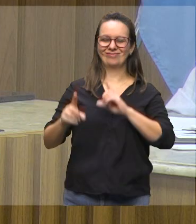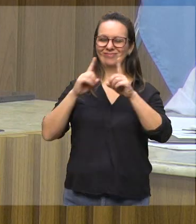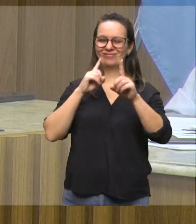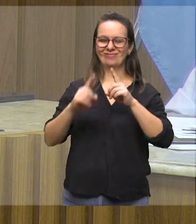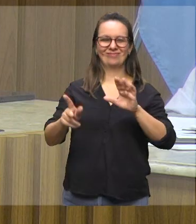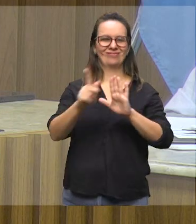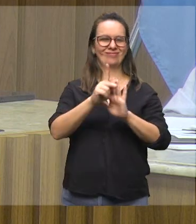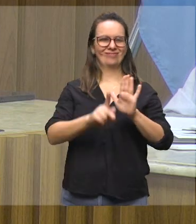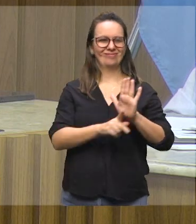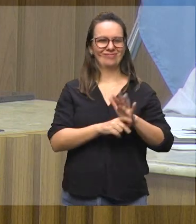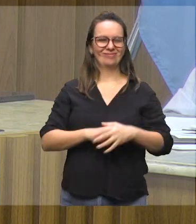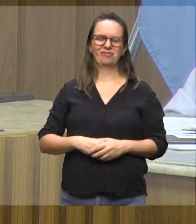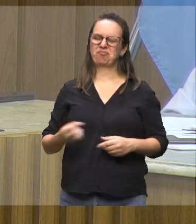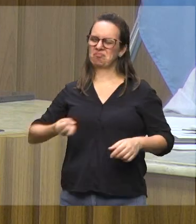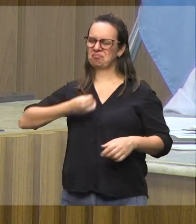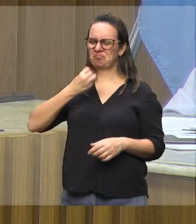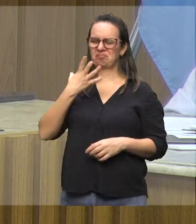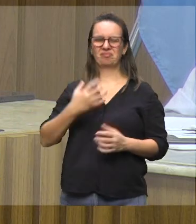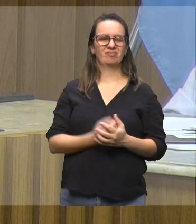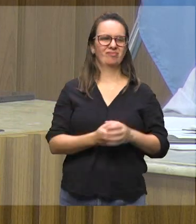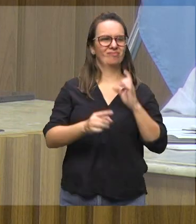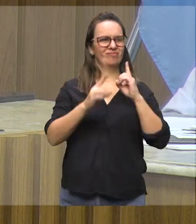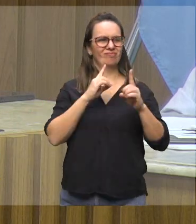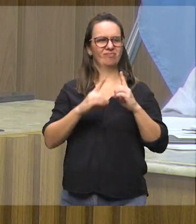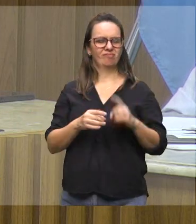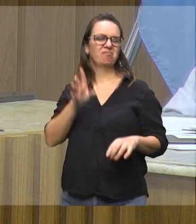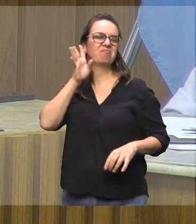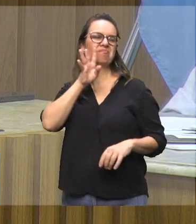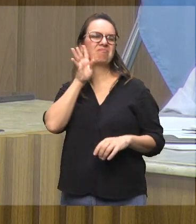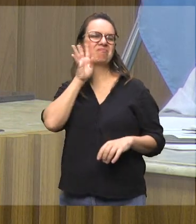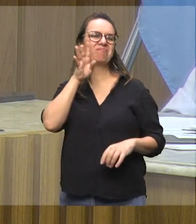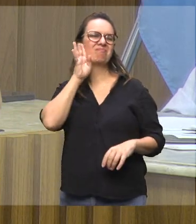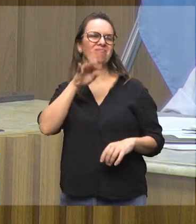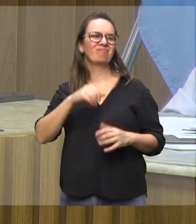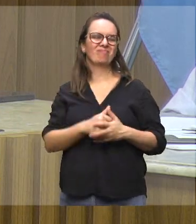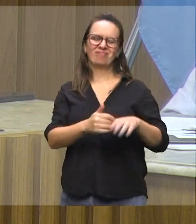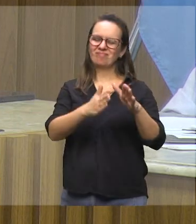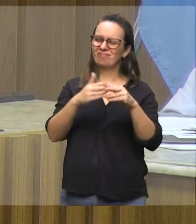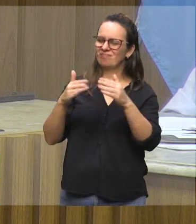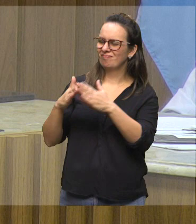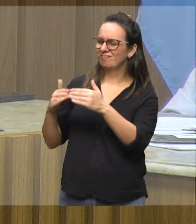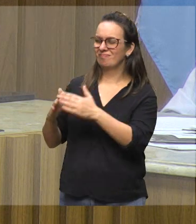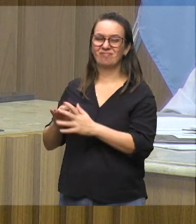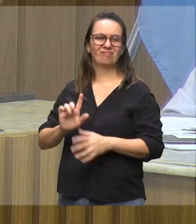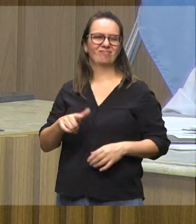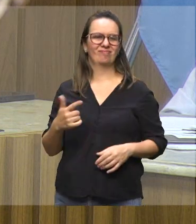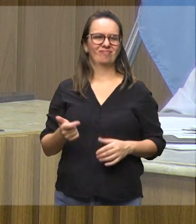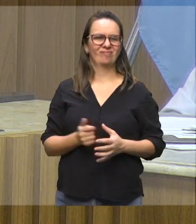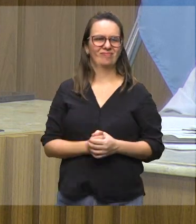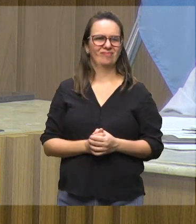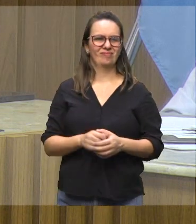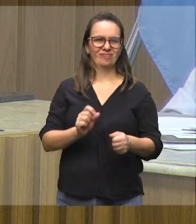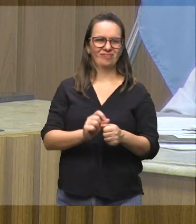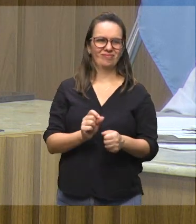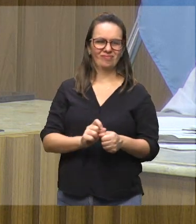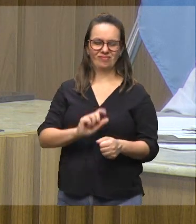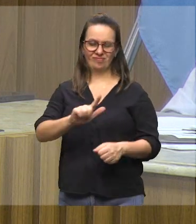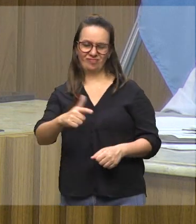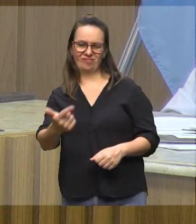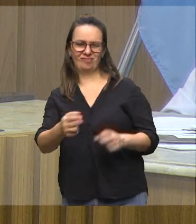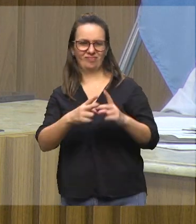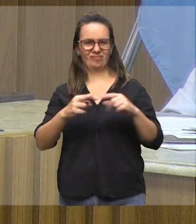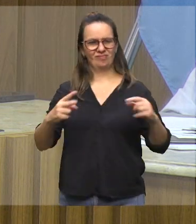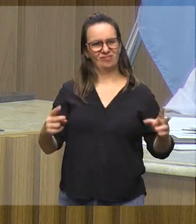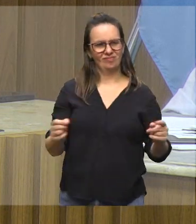Pô, vereador, que bacana, eu vi a discussão tal, legal. Pô, eu vi que vocês cobraram isso, que legal. Ó, não tem como cobrar aqui também, aqui está precisando disso,